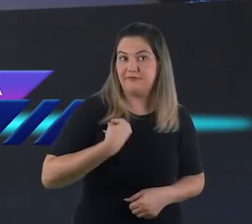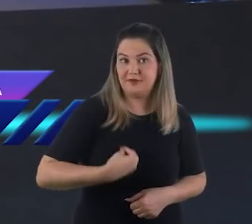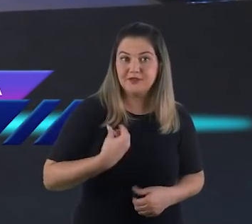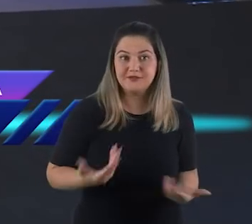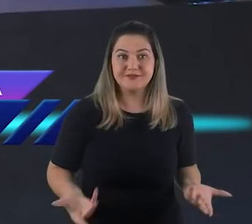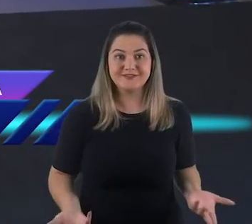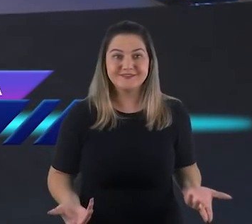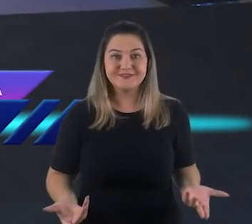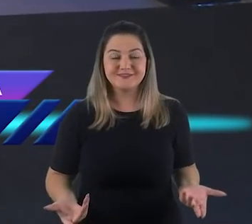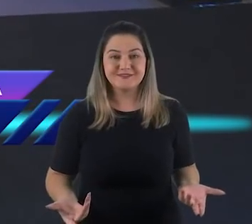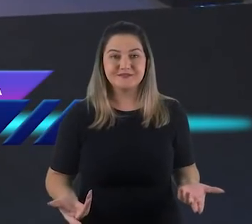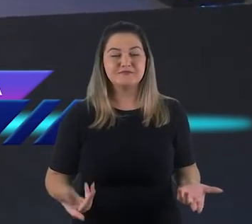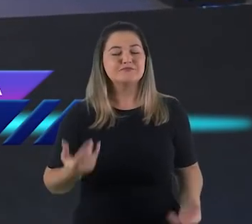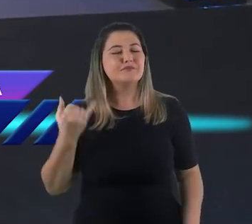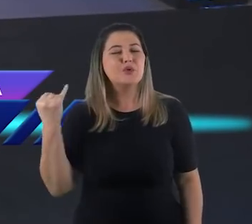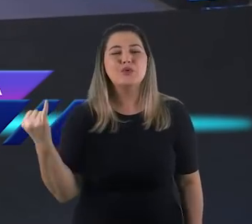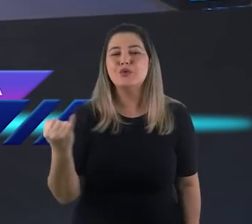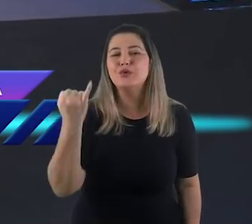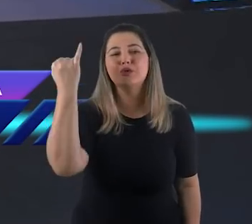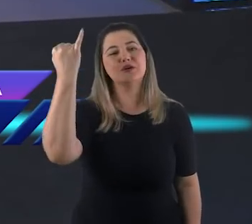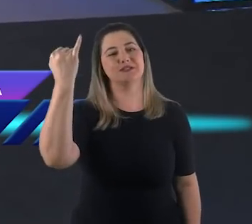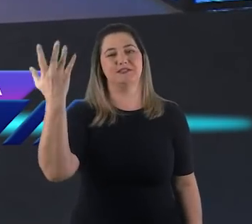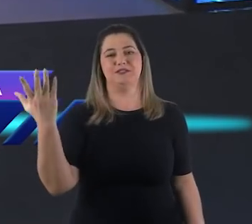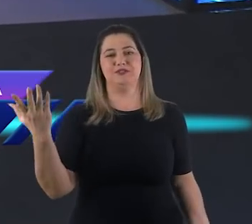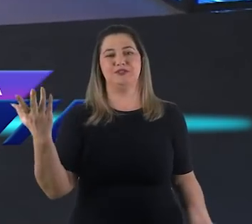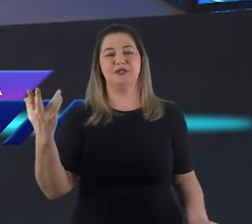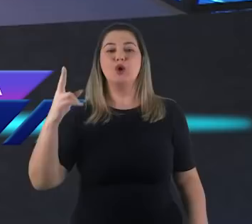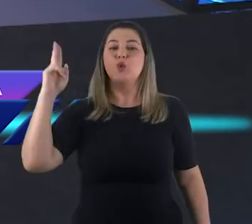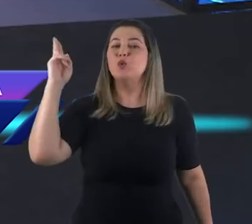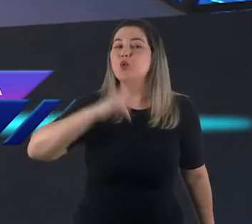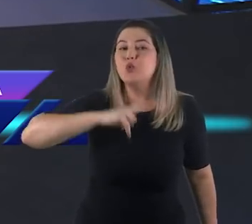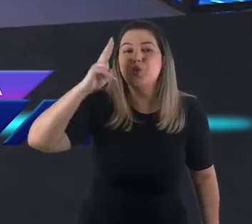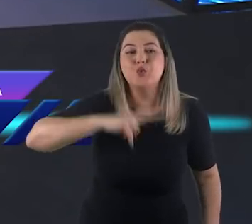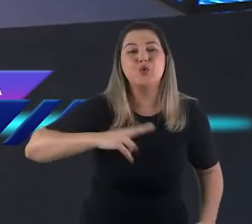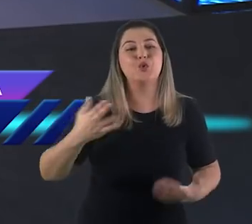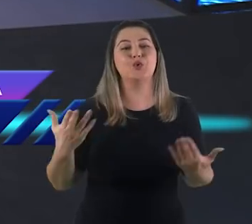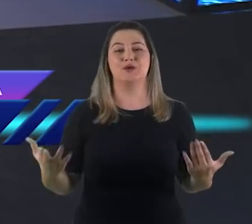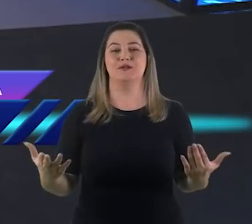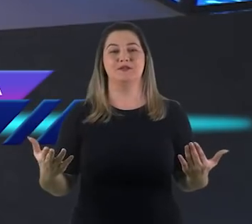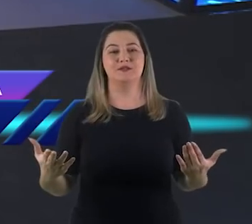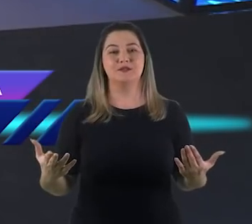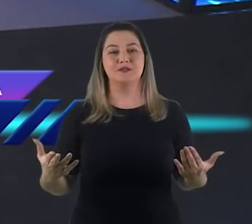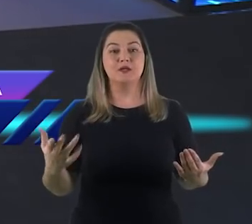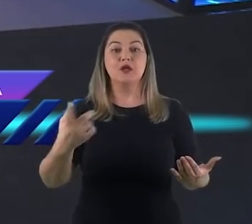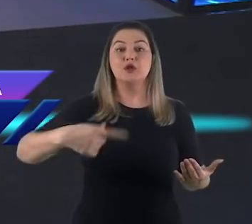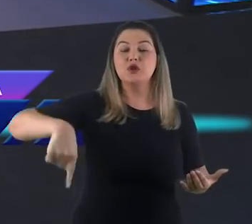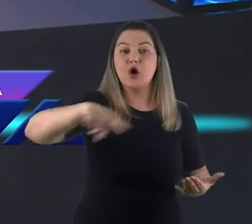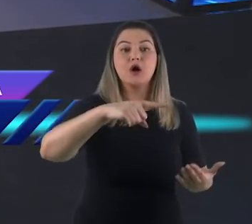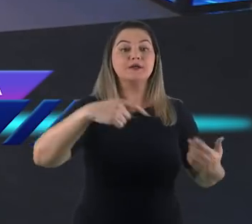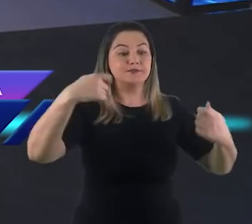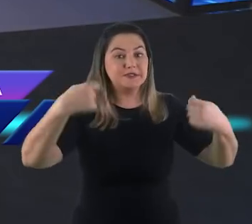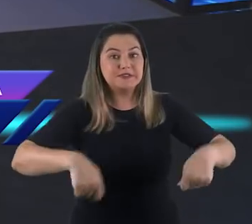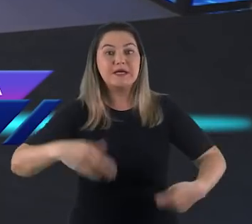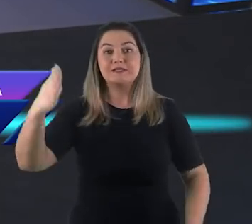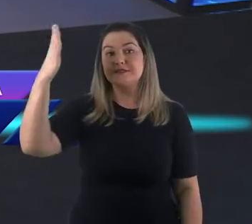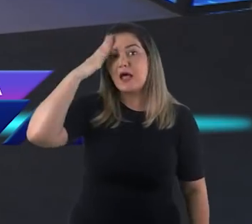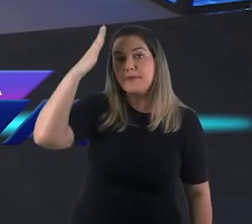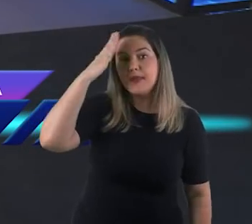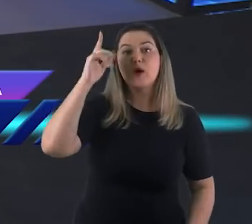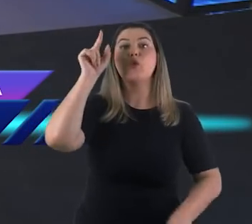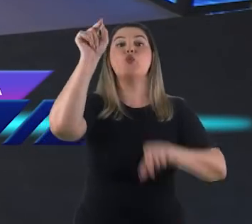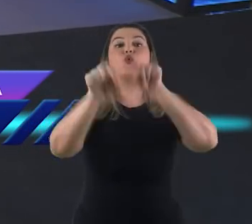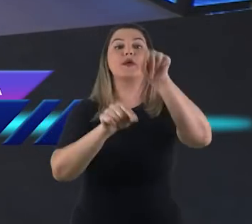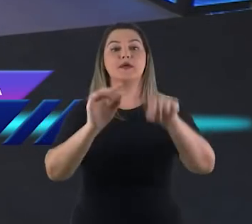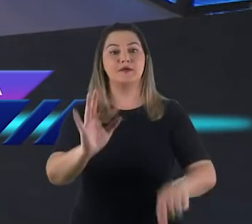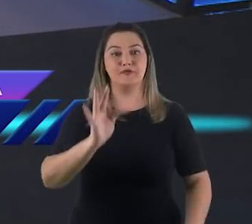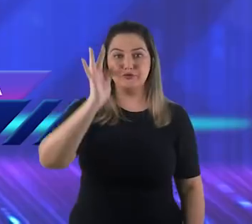vivendo. Ele se faz necessário, ele se faz urgente, para que todos saibamos o que